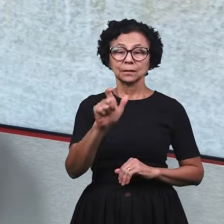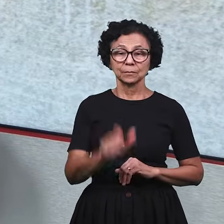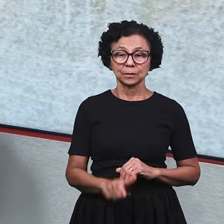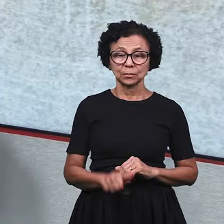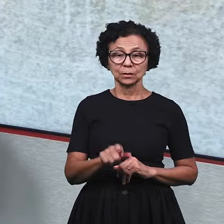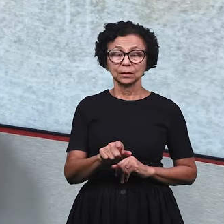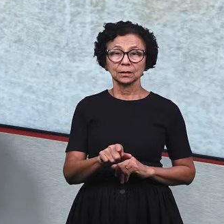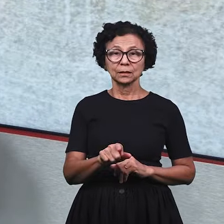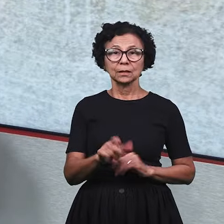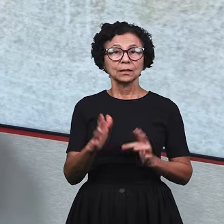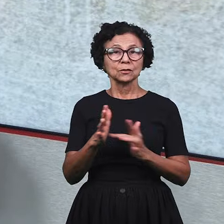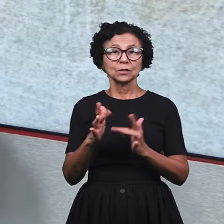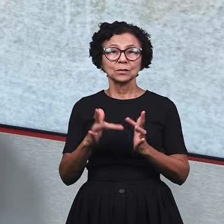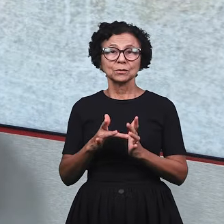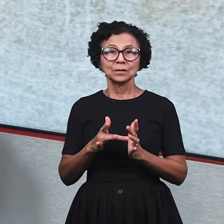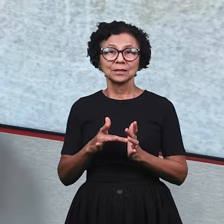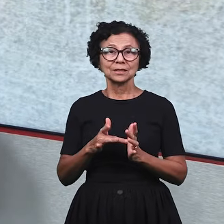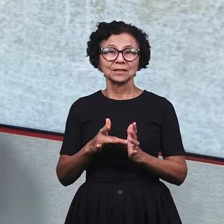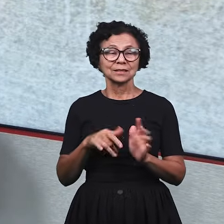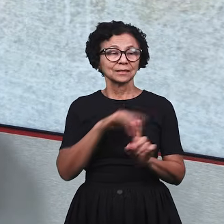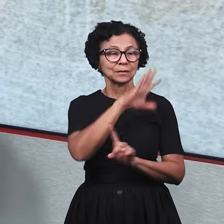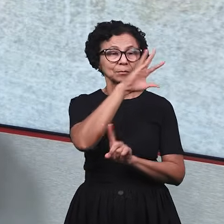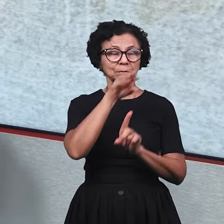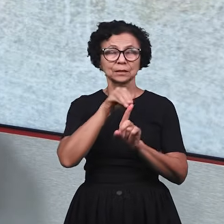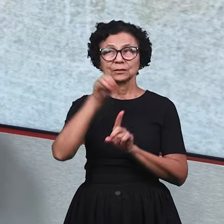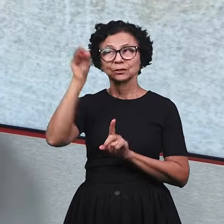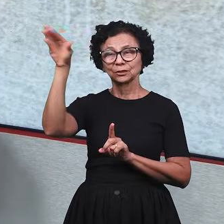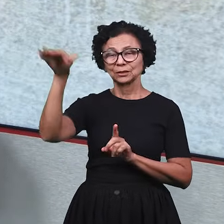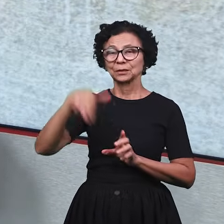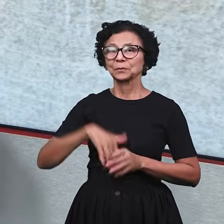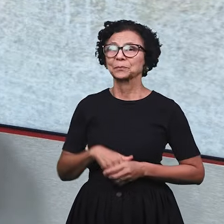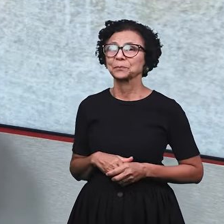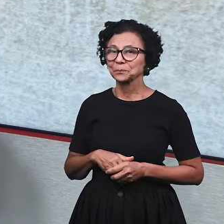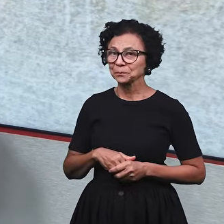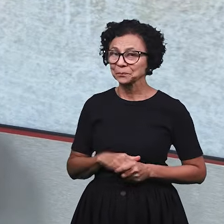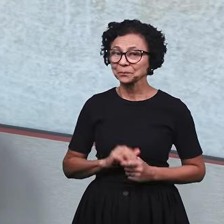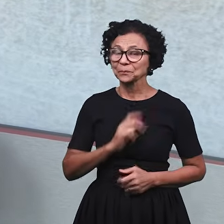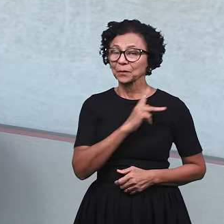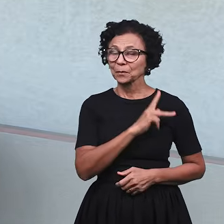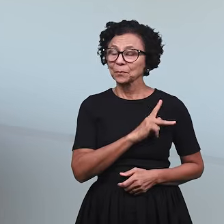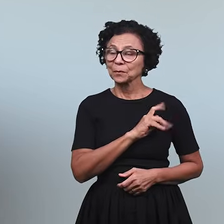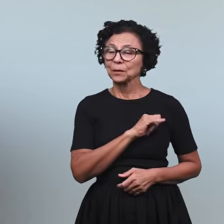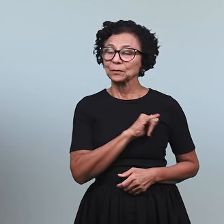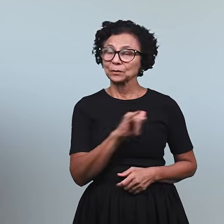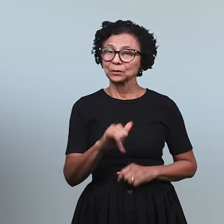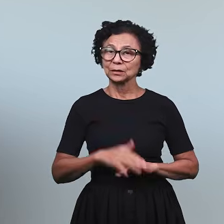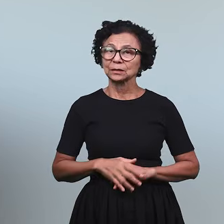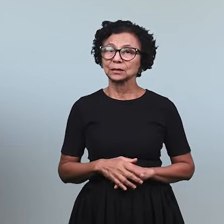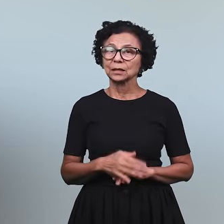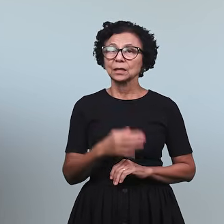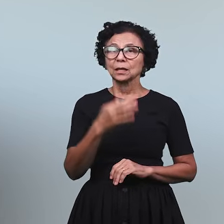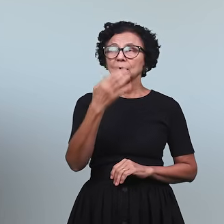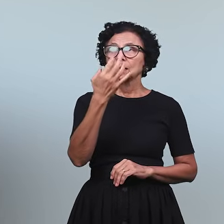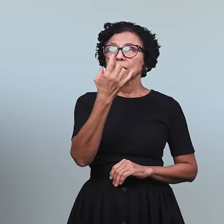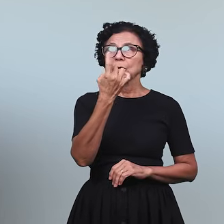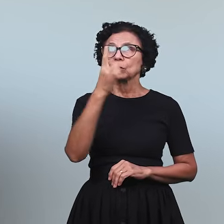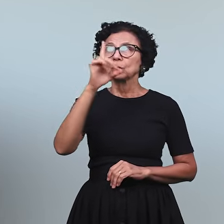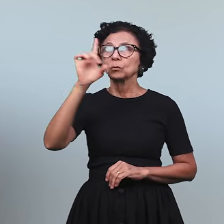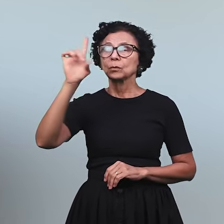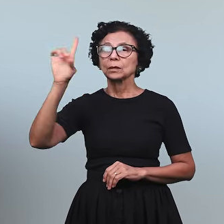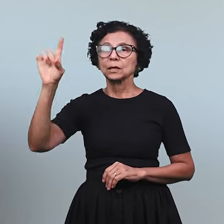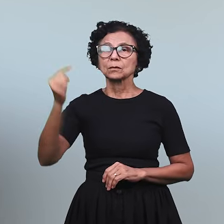os homens, o apóstolo Paulo afirma também dizendo: porque há um só Deus e um